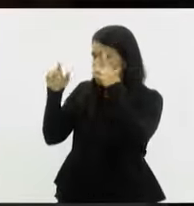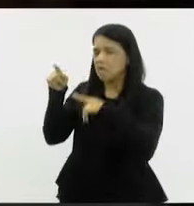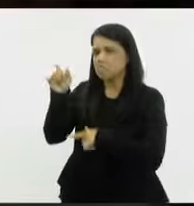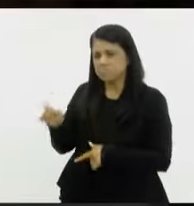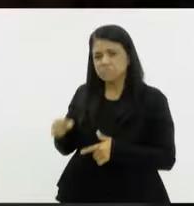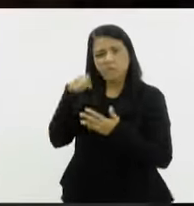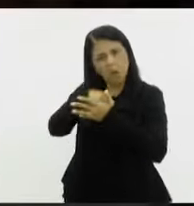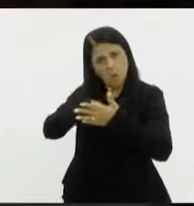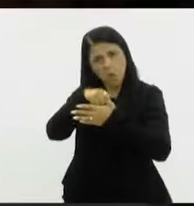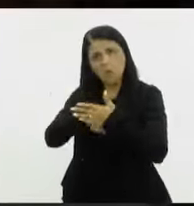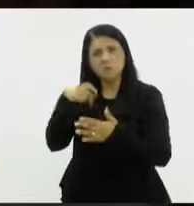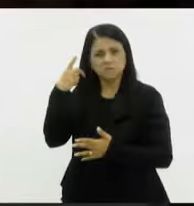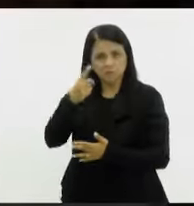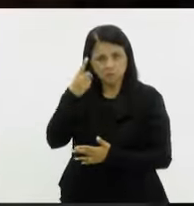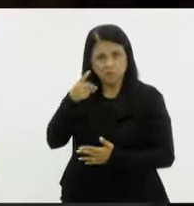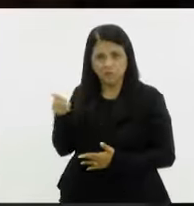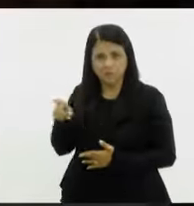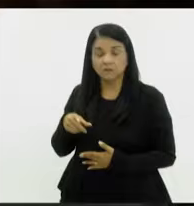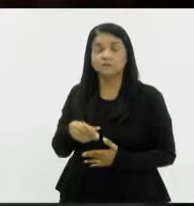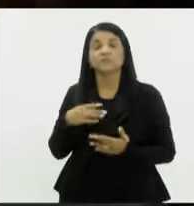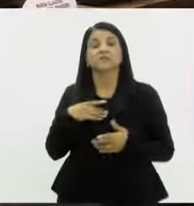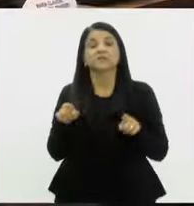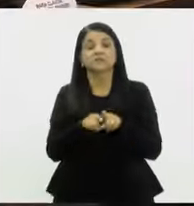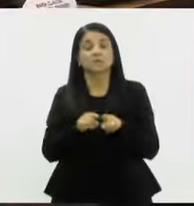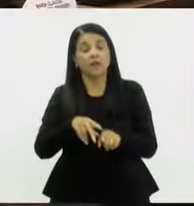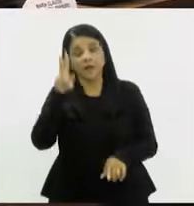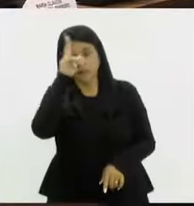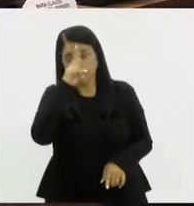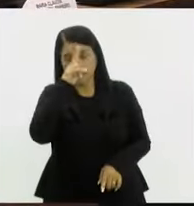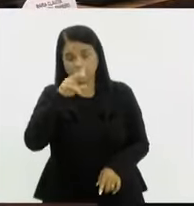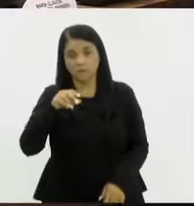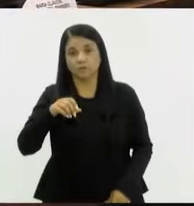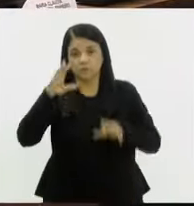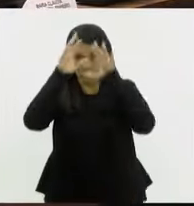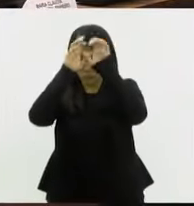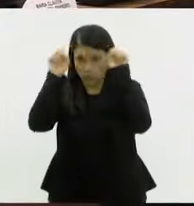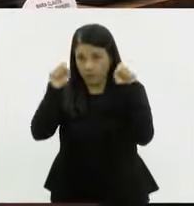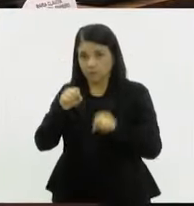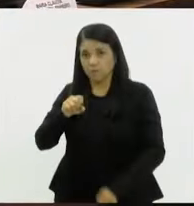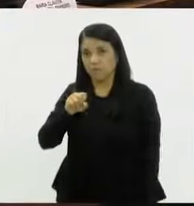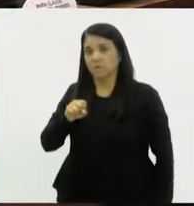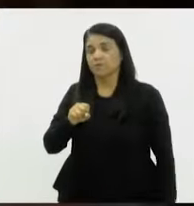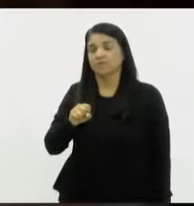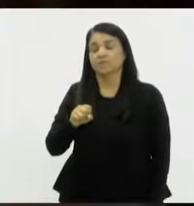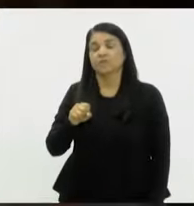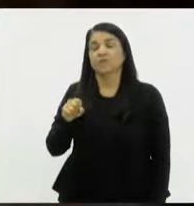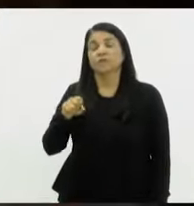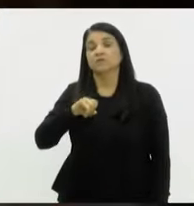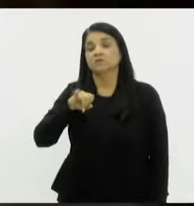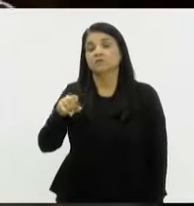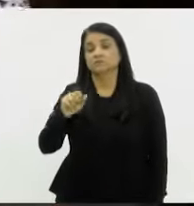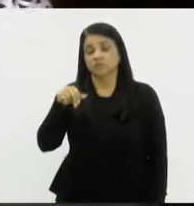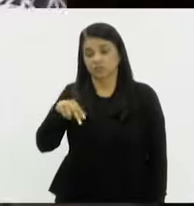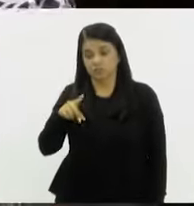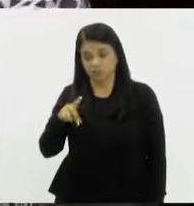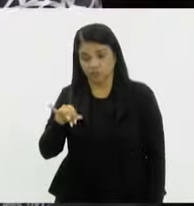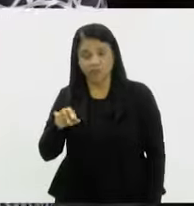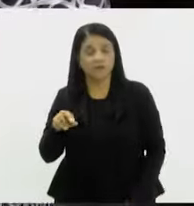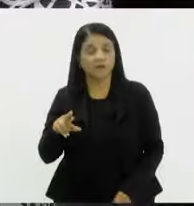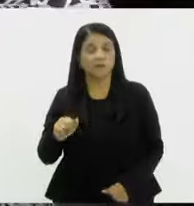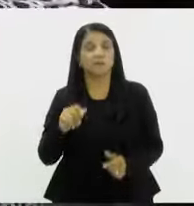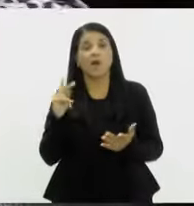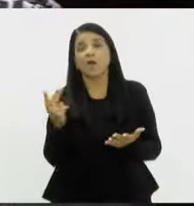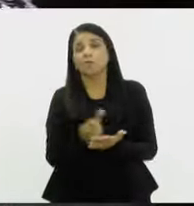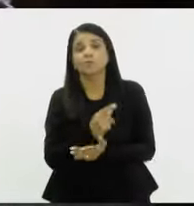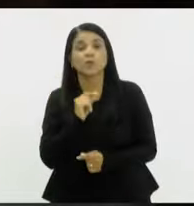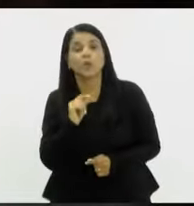guerreira e lembrar Jandira aqui no Supremo que que aconteceu ministra eu era